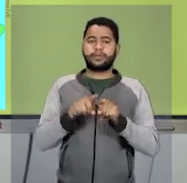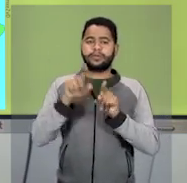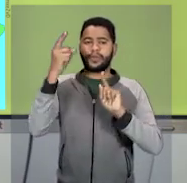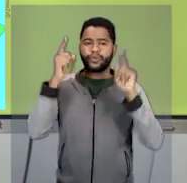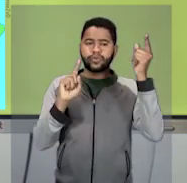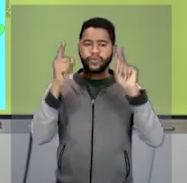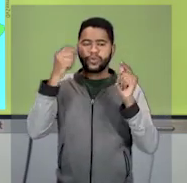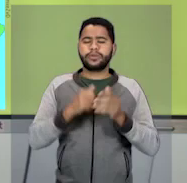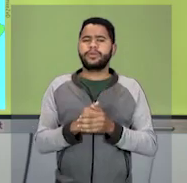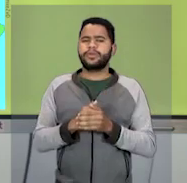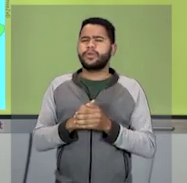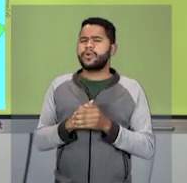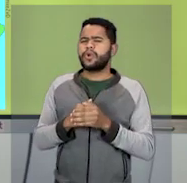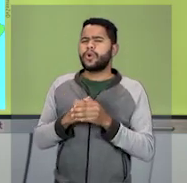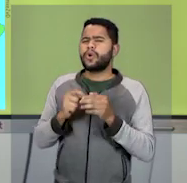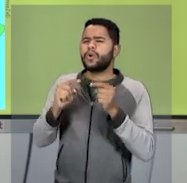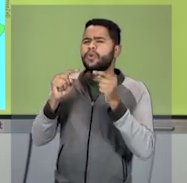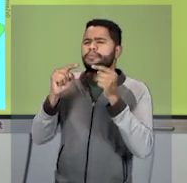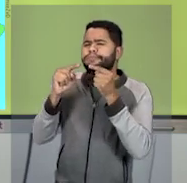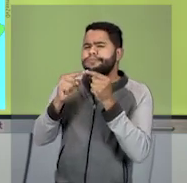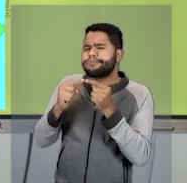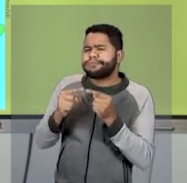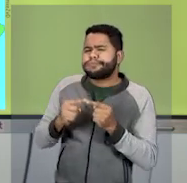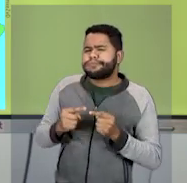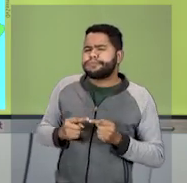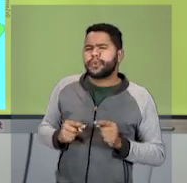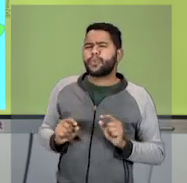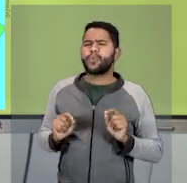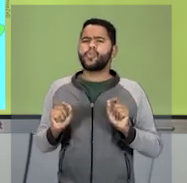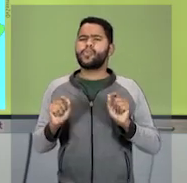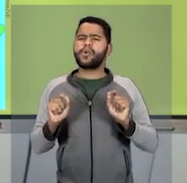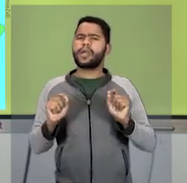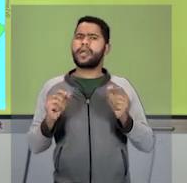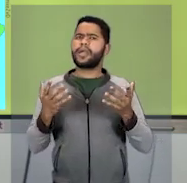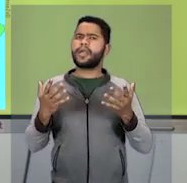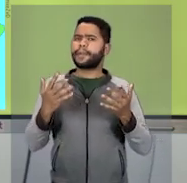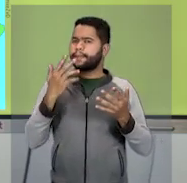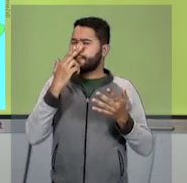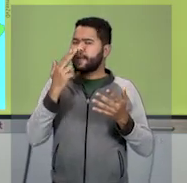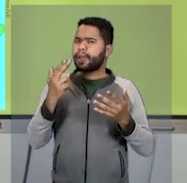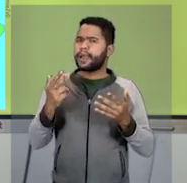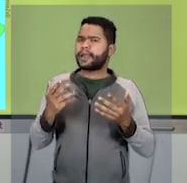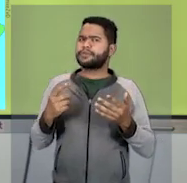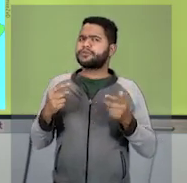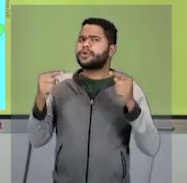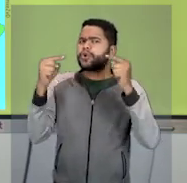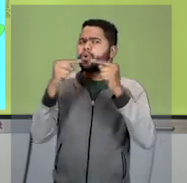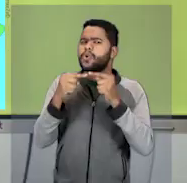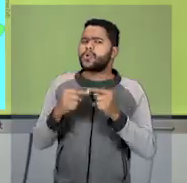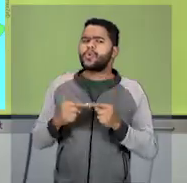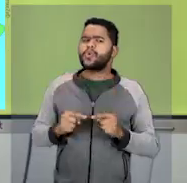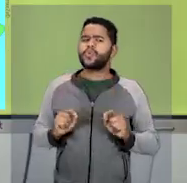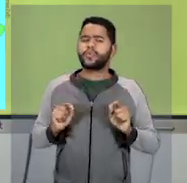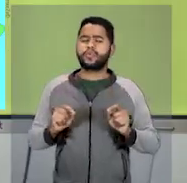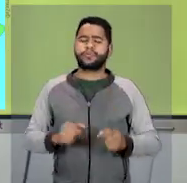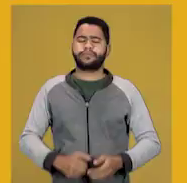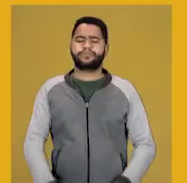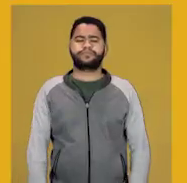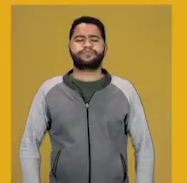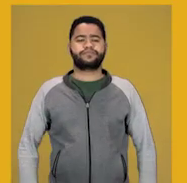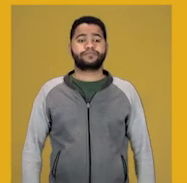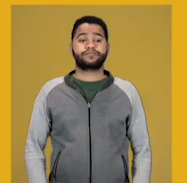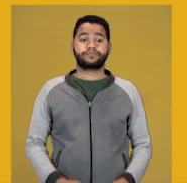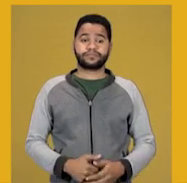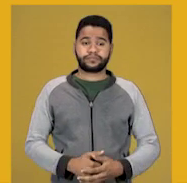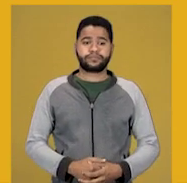em comum nesses países que compõem essa América Latina, né? O que eles há de comum entre esses países, né? Olha